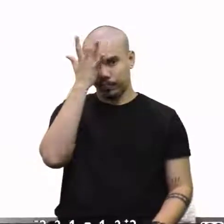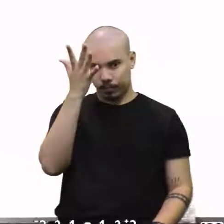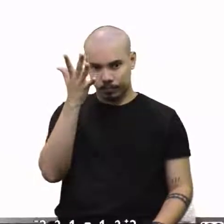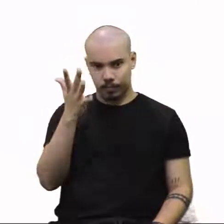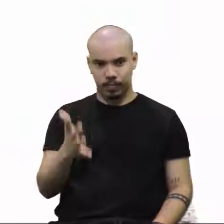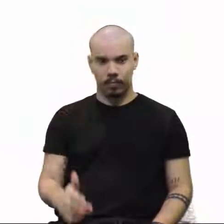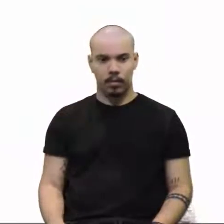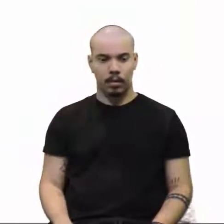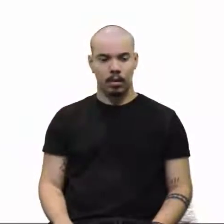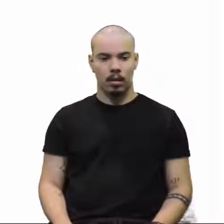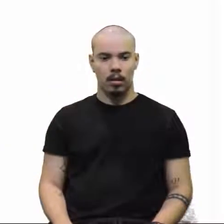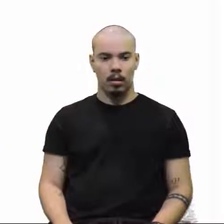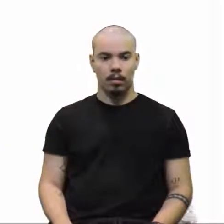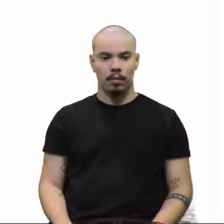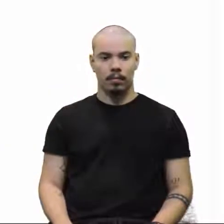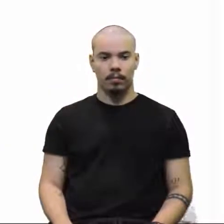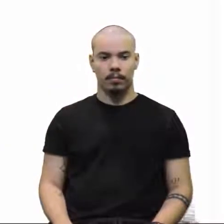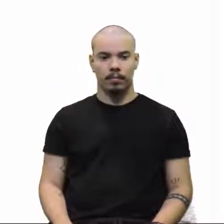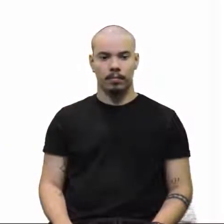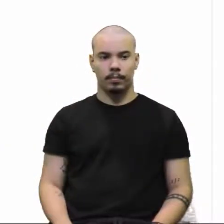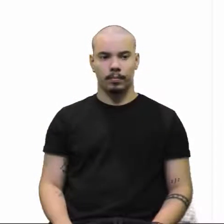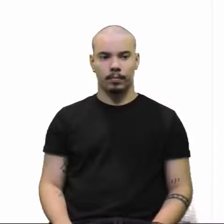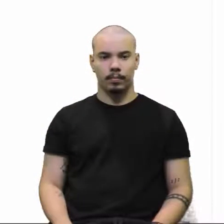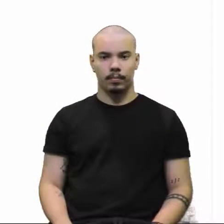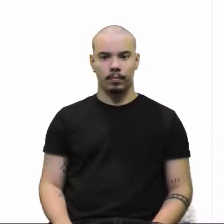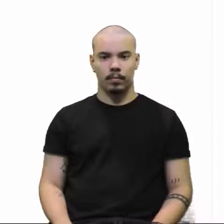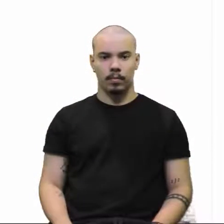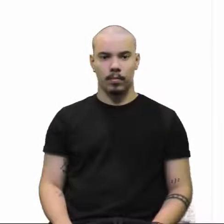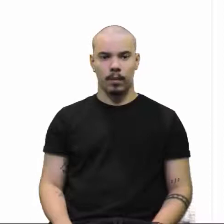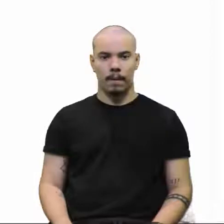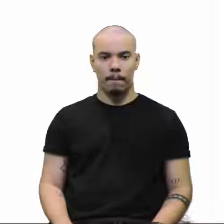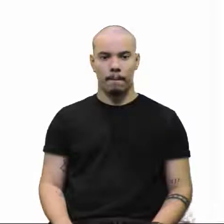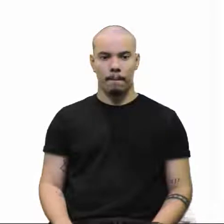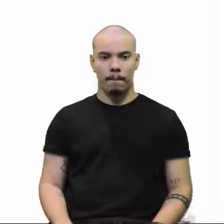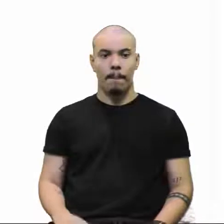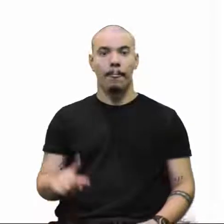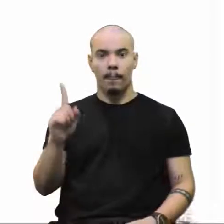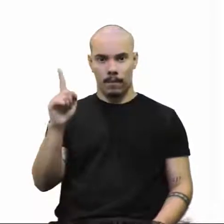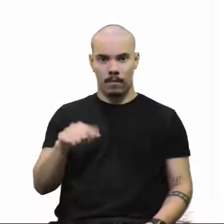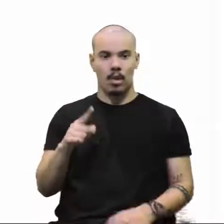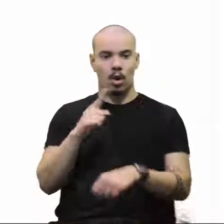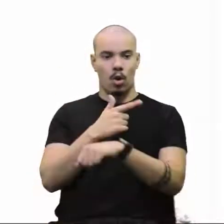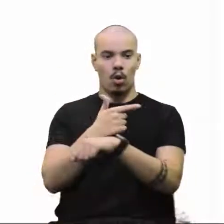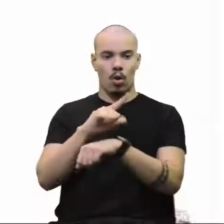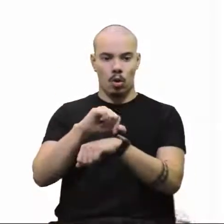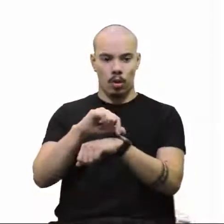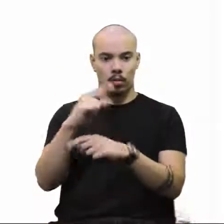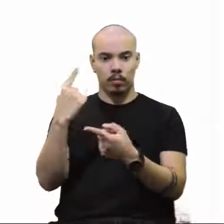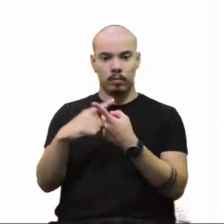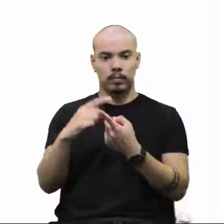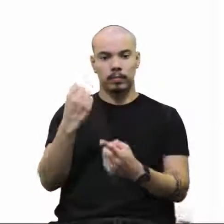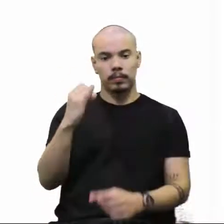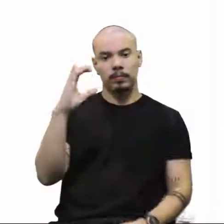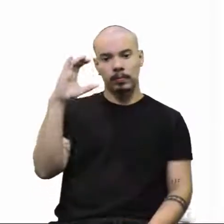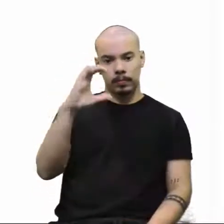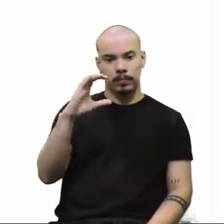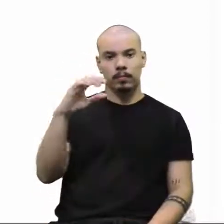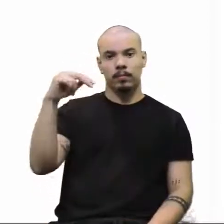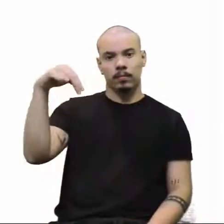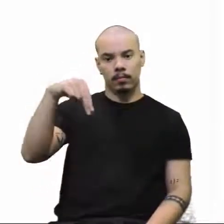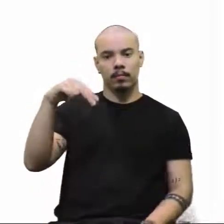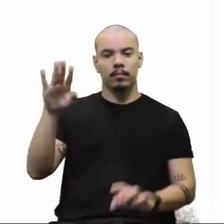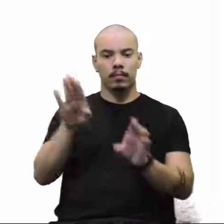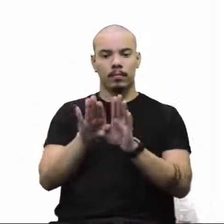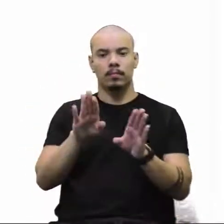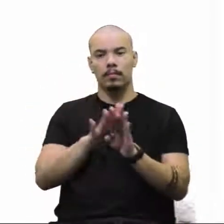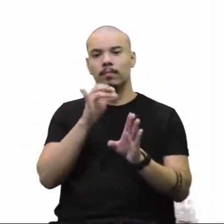aqui. Então aí, horário, se for polo norte, a corrente fluir no contato,